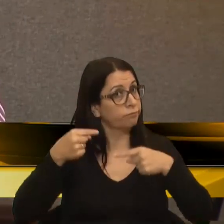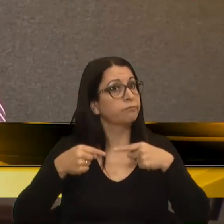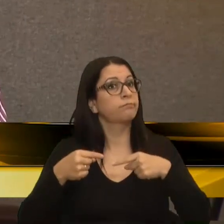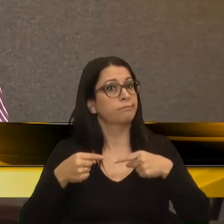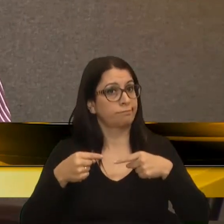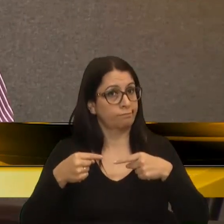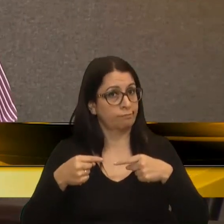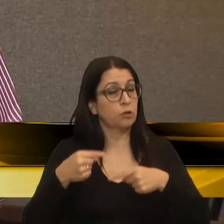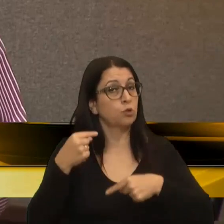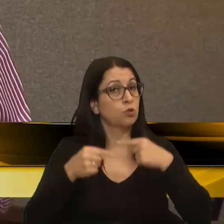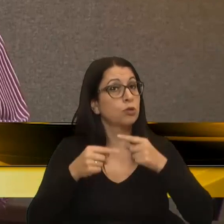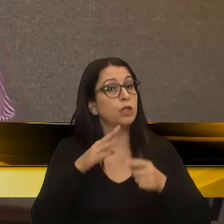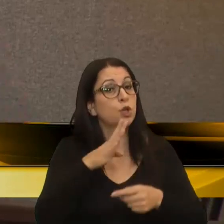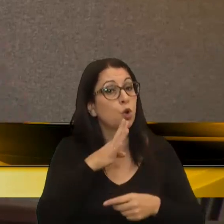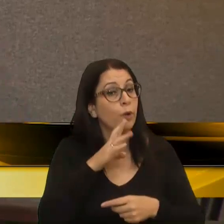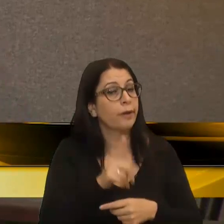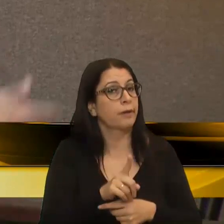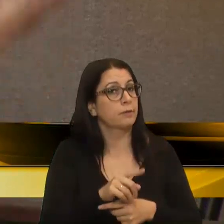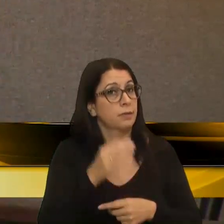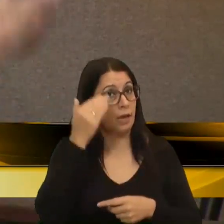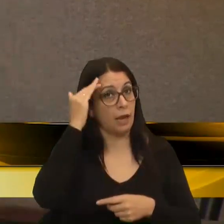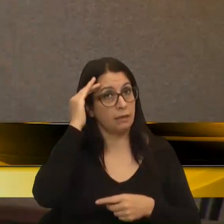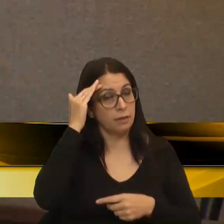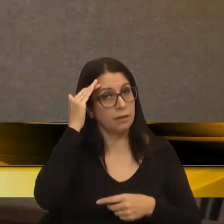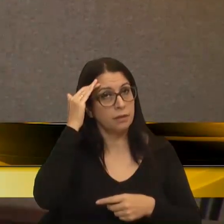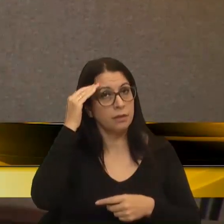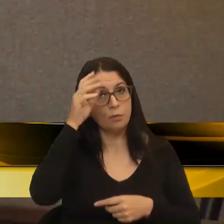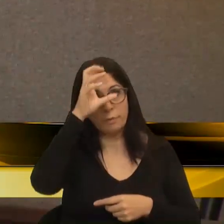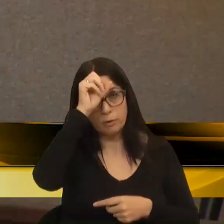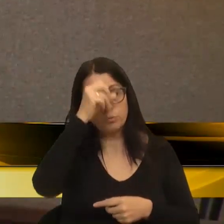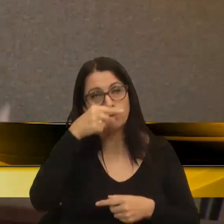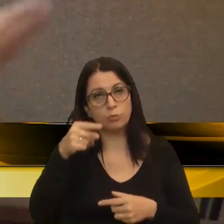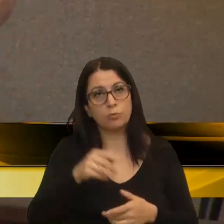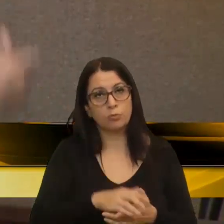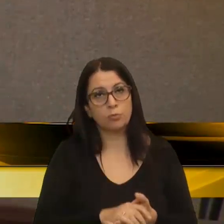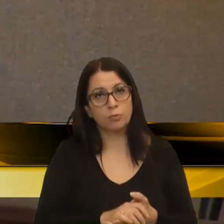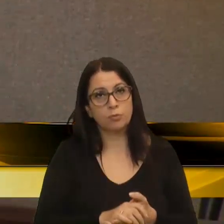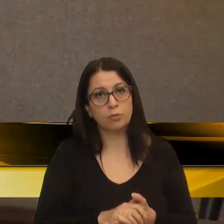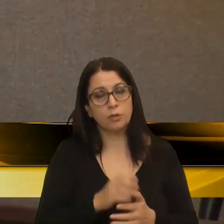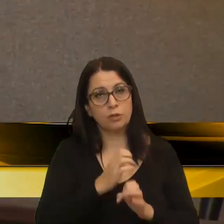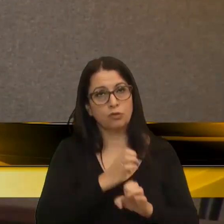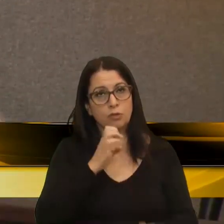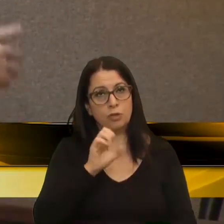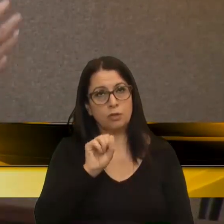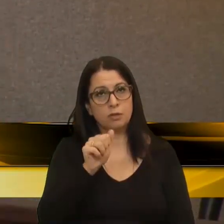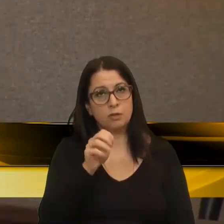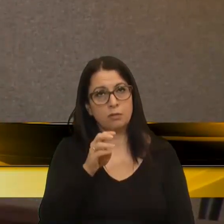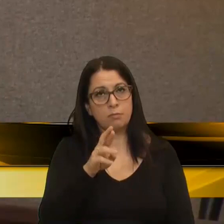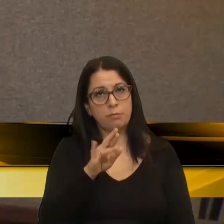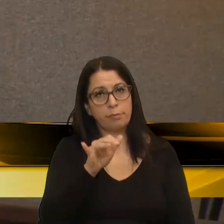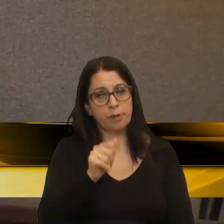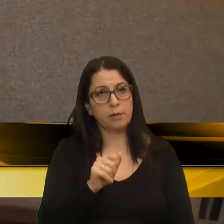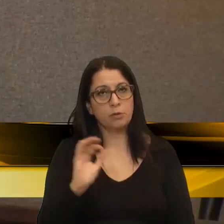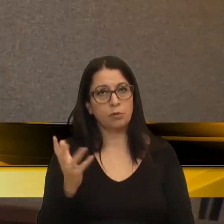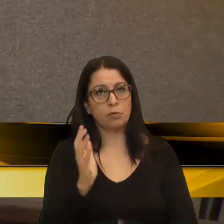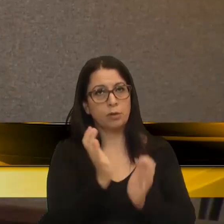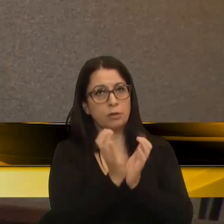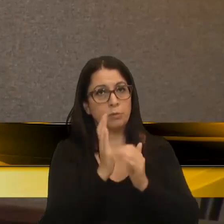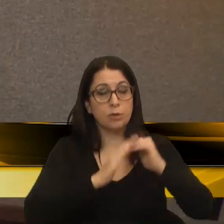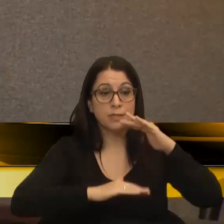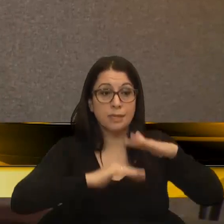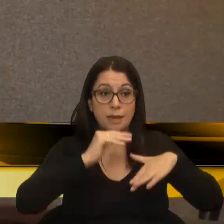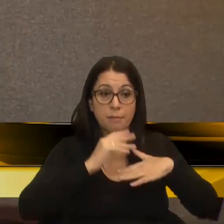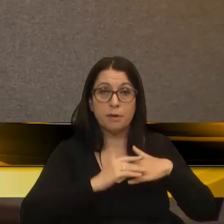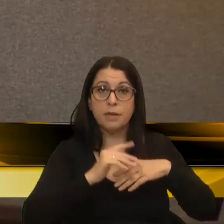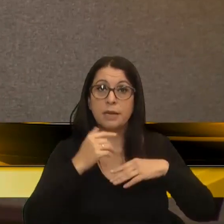e discutir com quem conhece e quem entende. Aí eu aprendi muito com a engenheira Sabrina e toda a equipe da Secretaria de Obras, né, e me